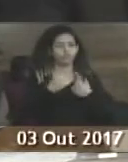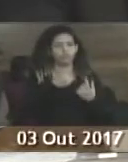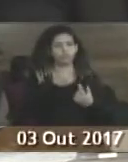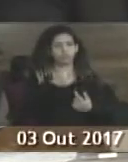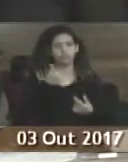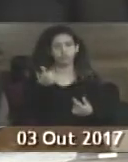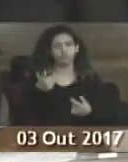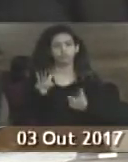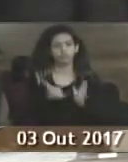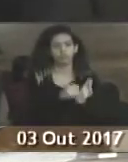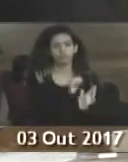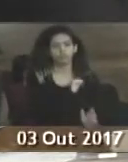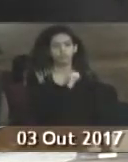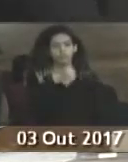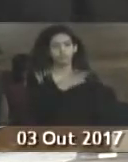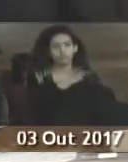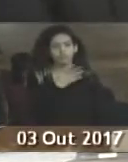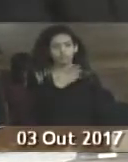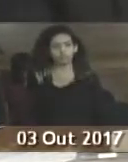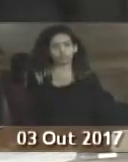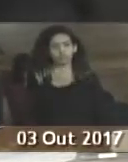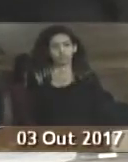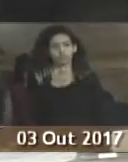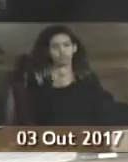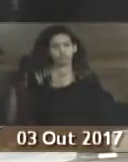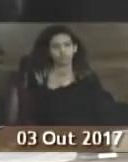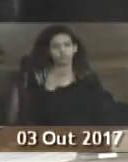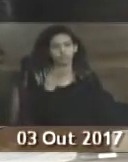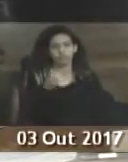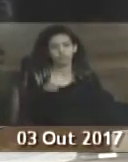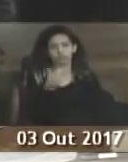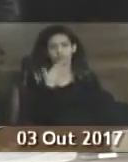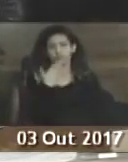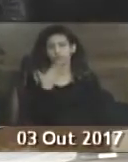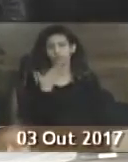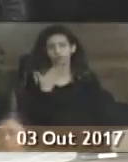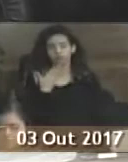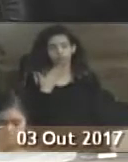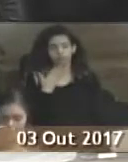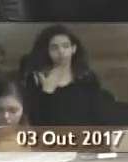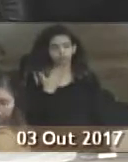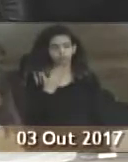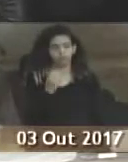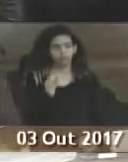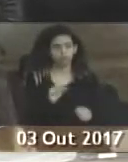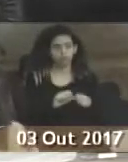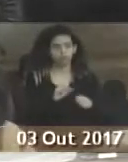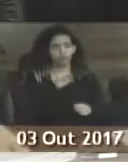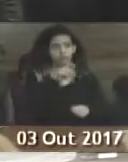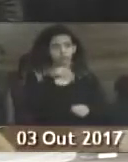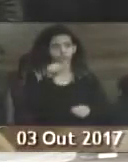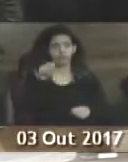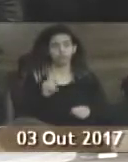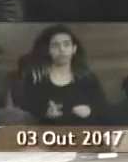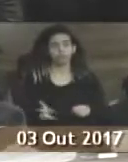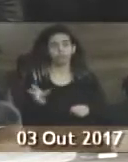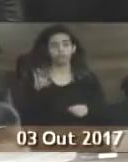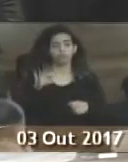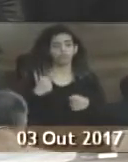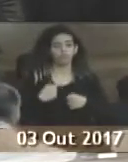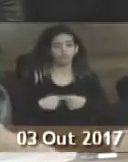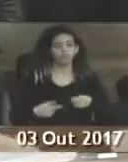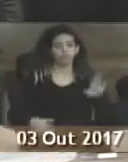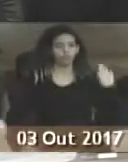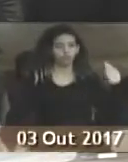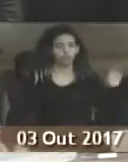número 4546/17, indicando ao prefeito o funcionamento nos finais de semana da estratégia de saúde da família no bairro Provetá, na Ilha